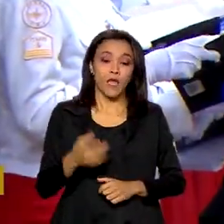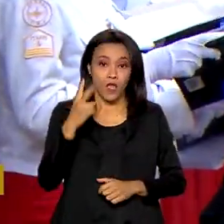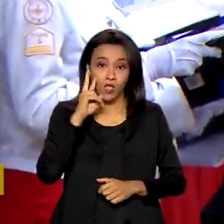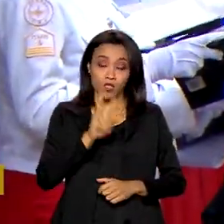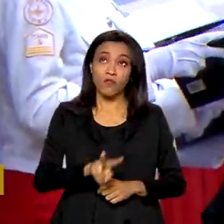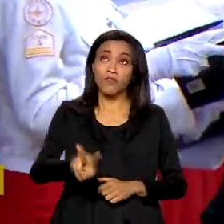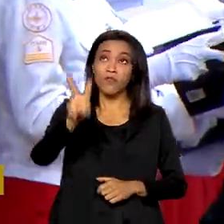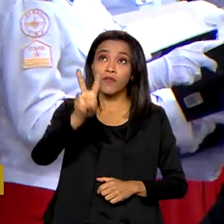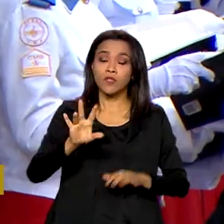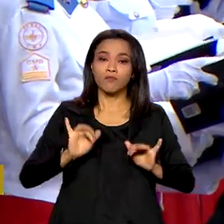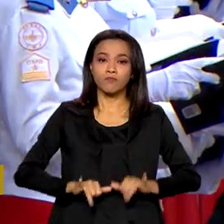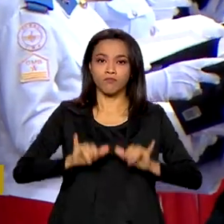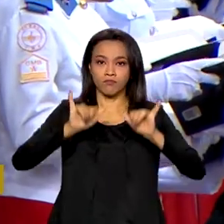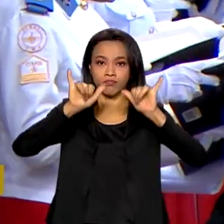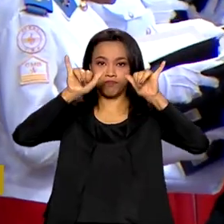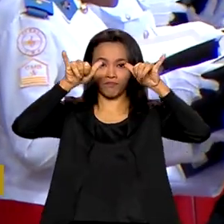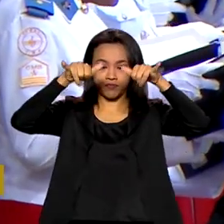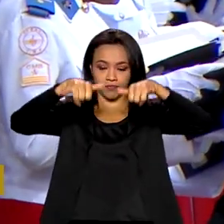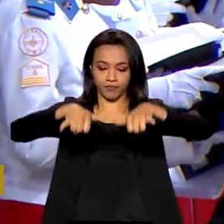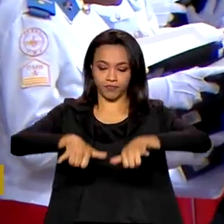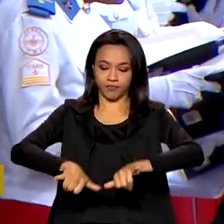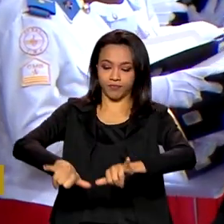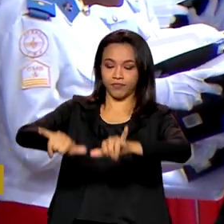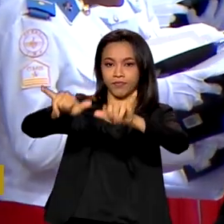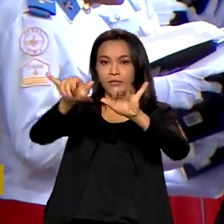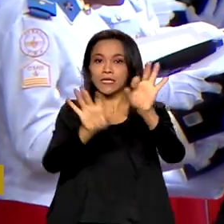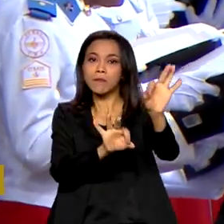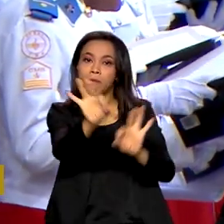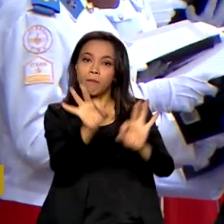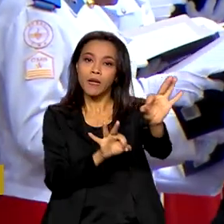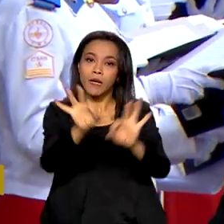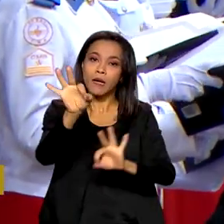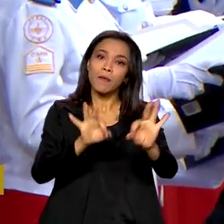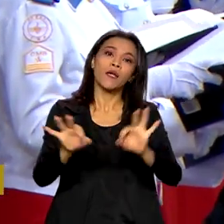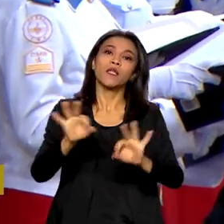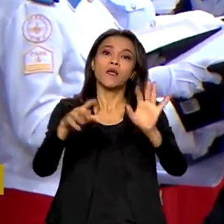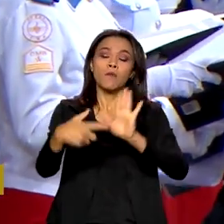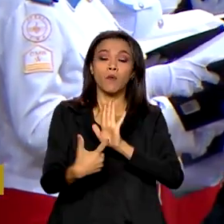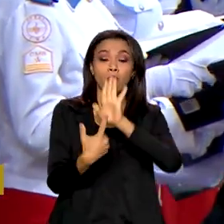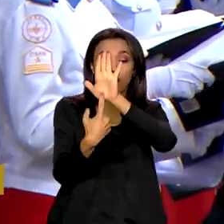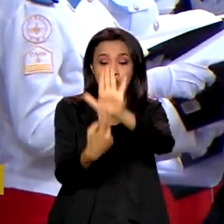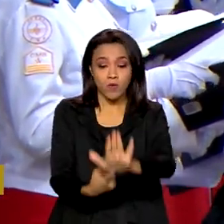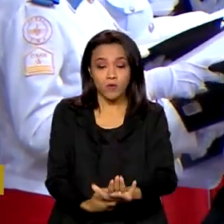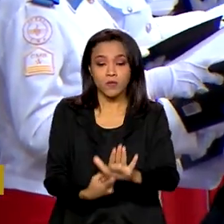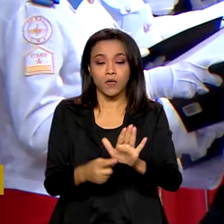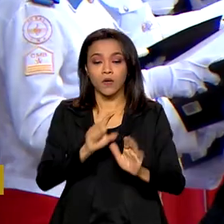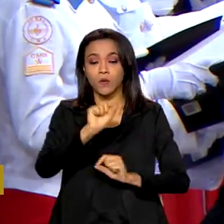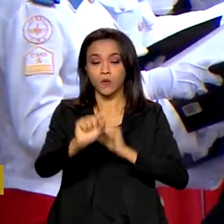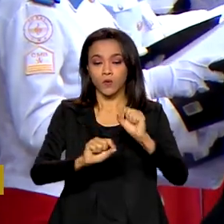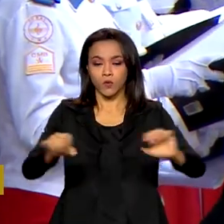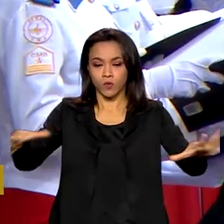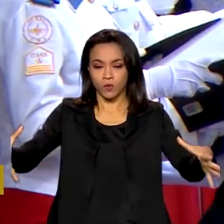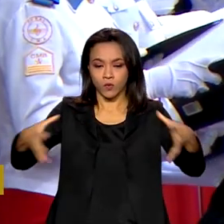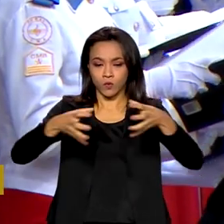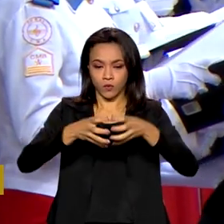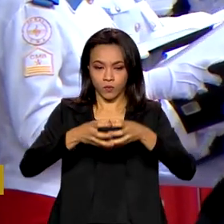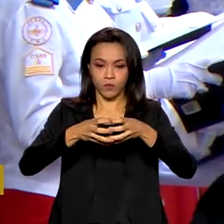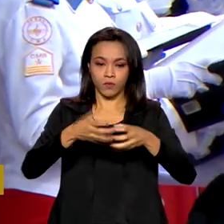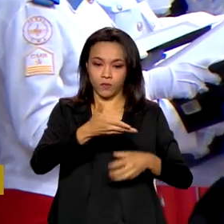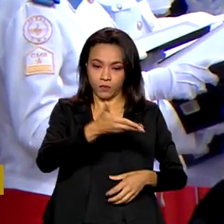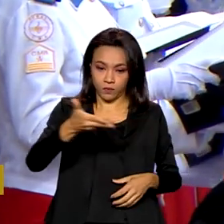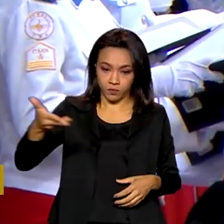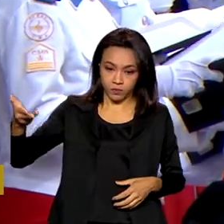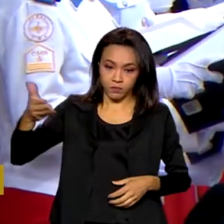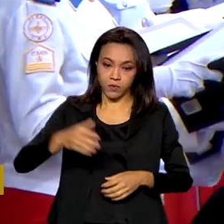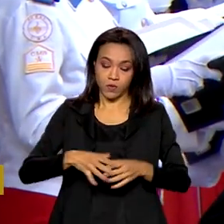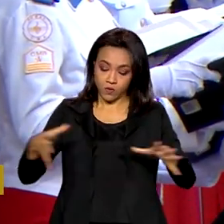Fumaça. Ela está ali se posicionando para realizar posteriormente uma passagem baixa aí sobre a tropa. E a